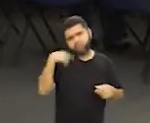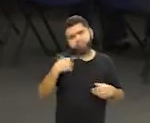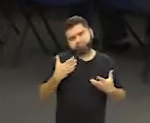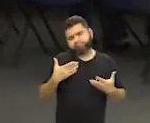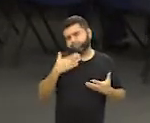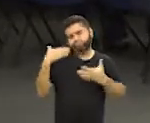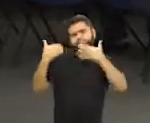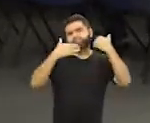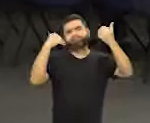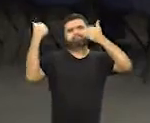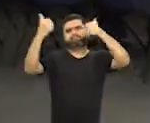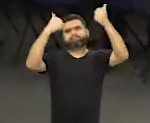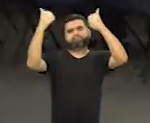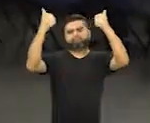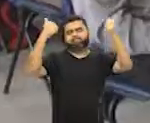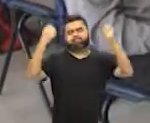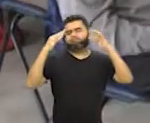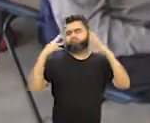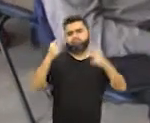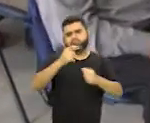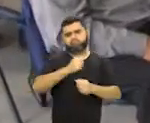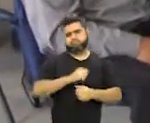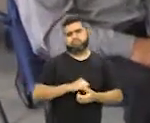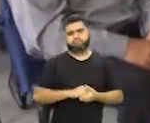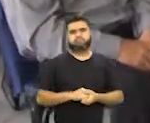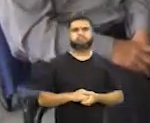vão ganhar com isso, todos, com certeza.